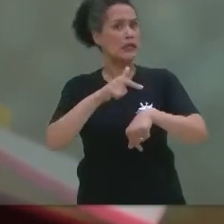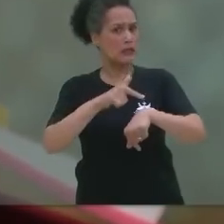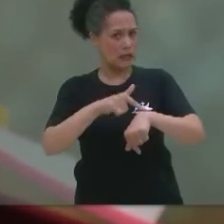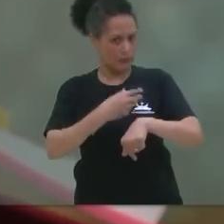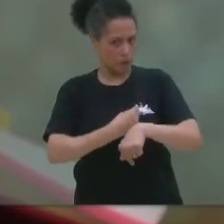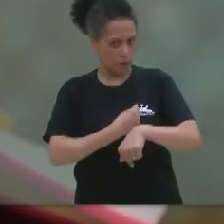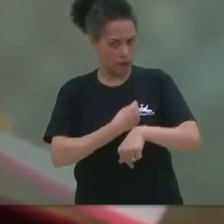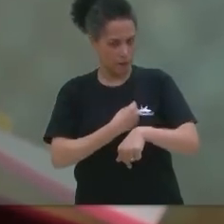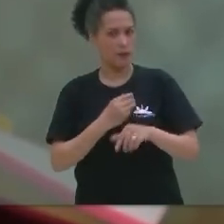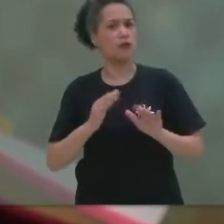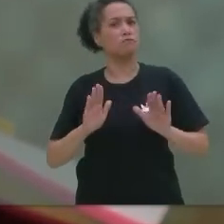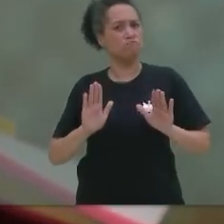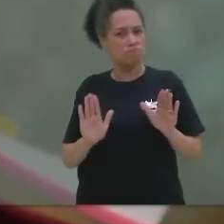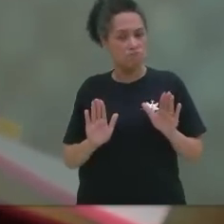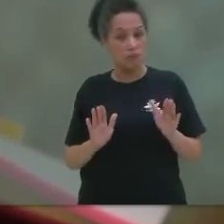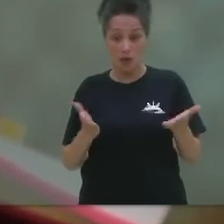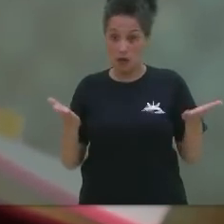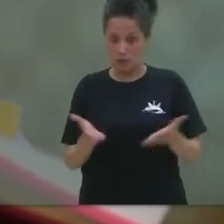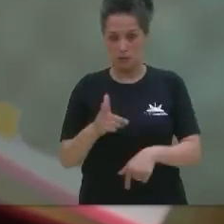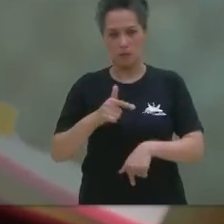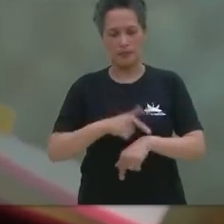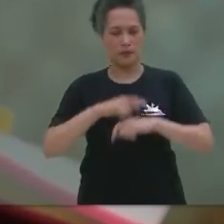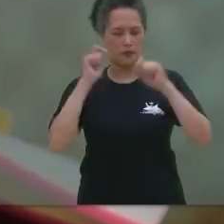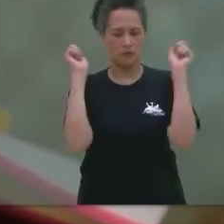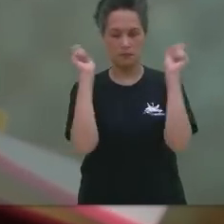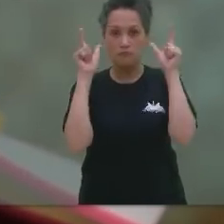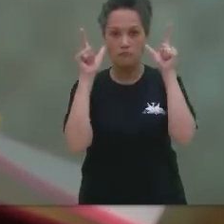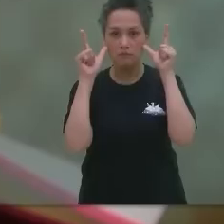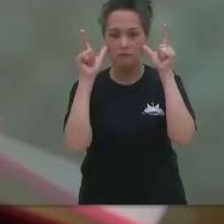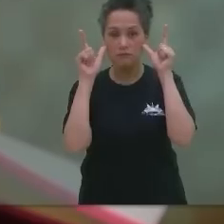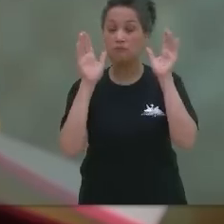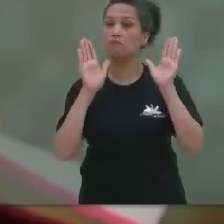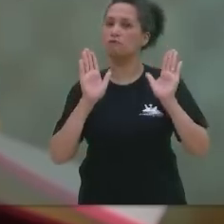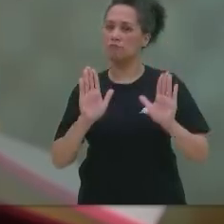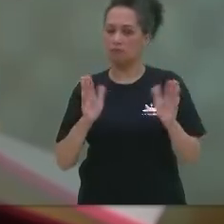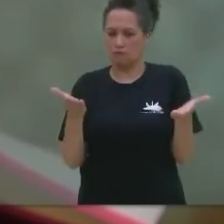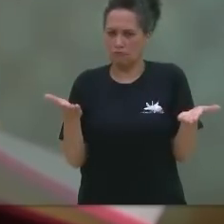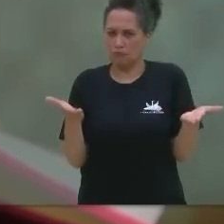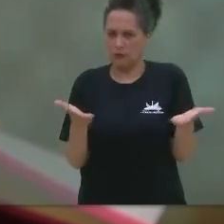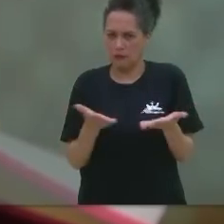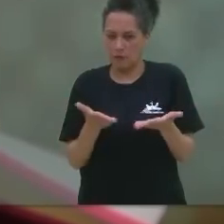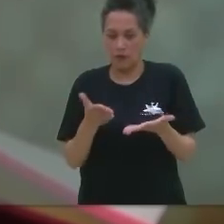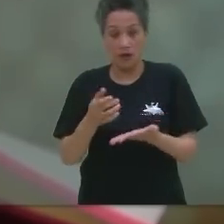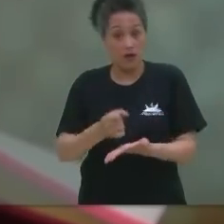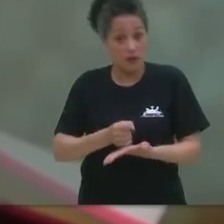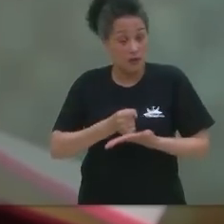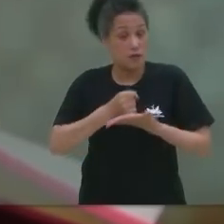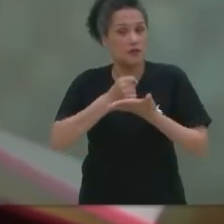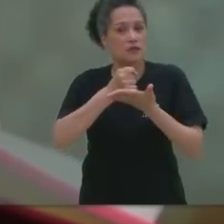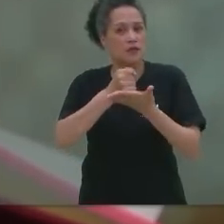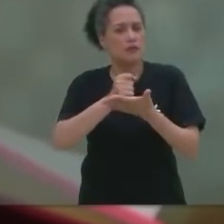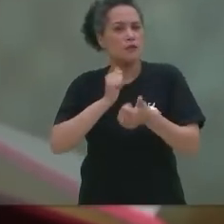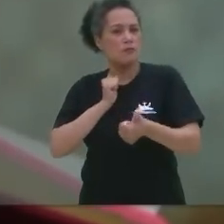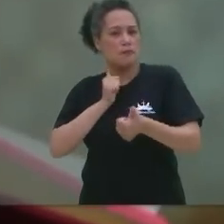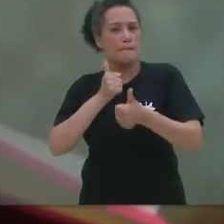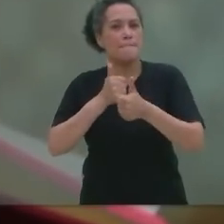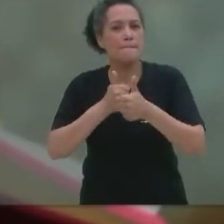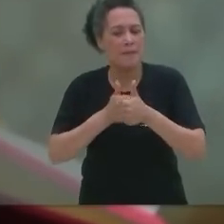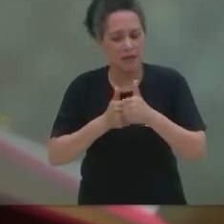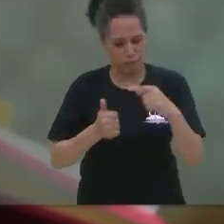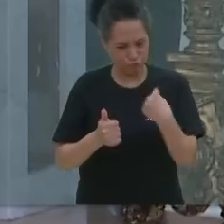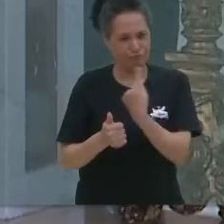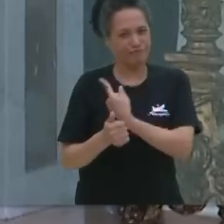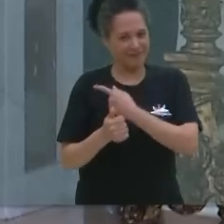pois já é hora de despertar. Com efeito, agora a salvação está mais perto de